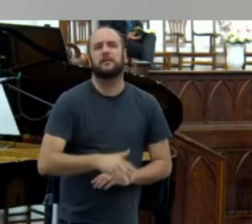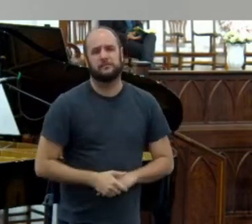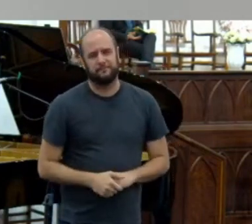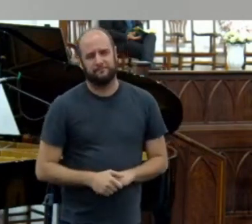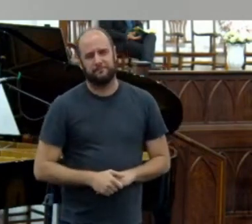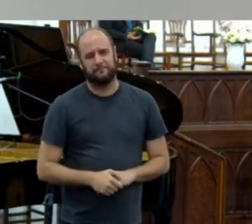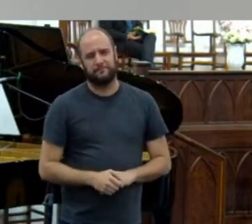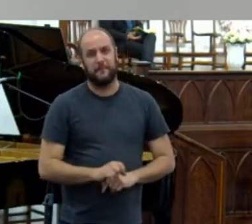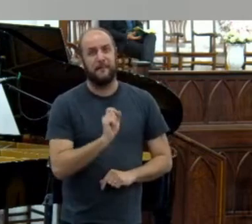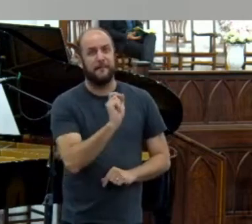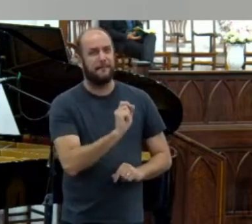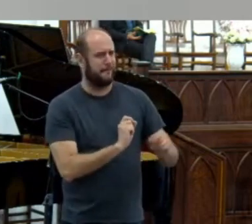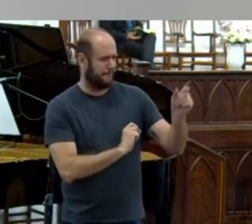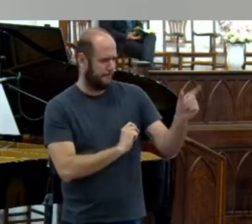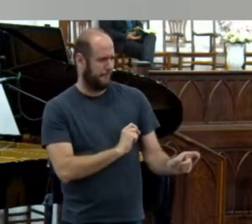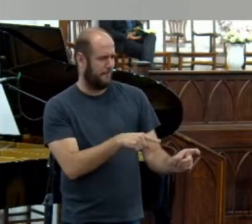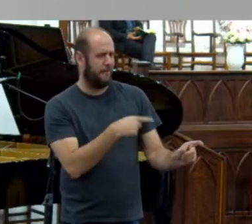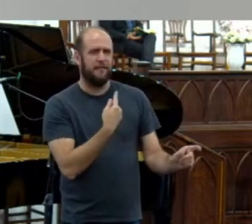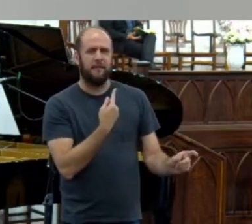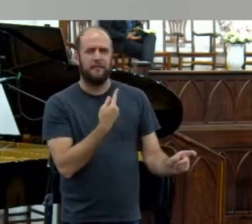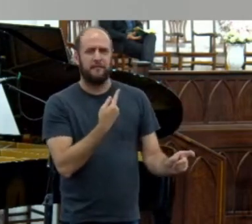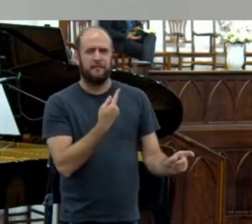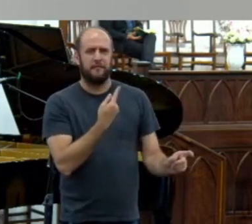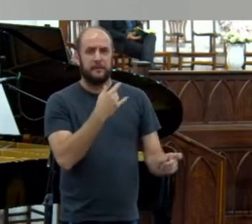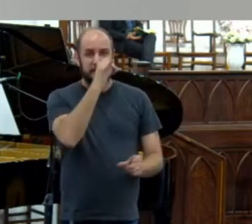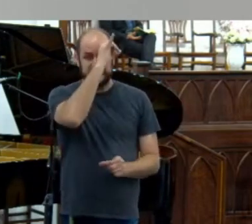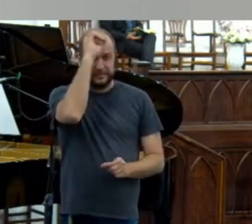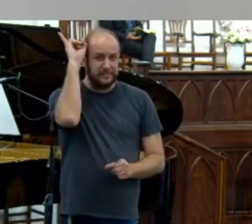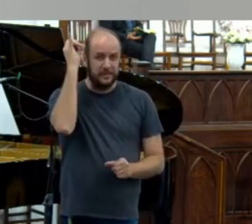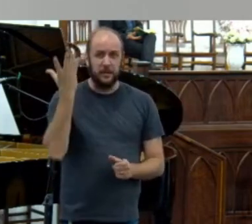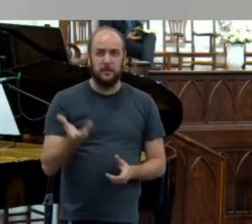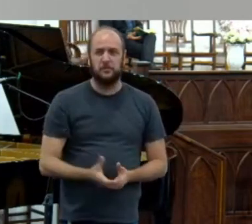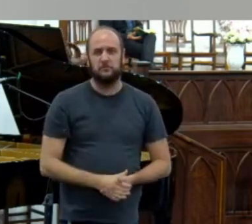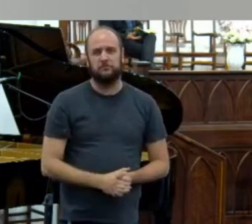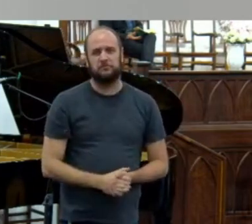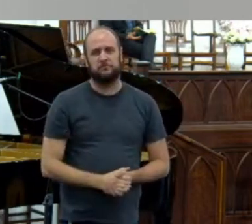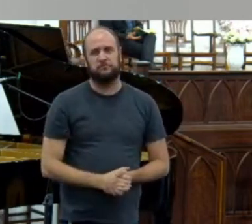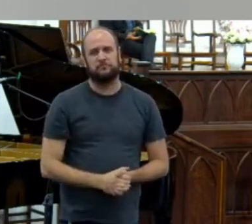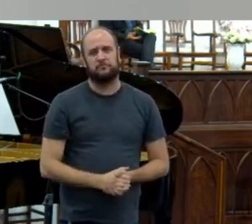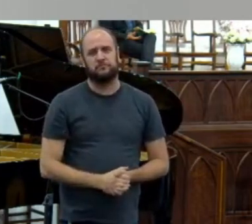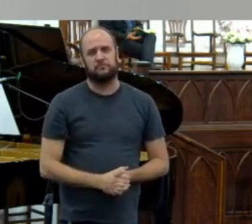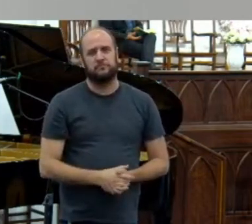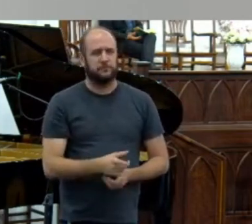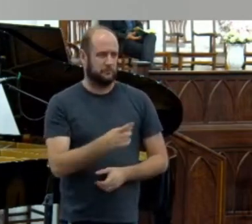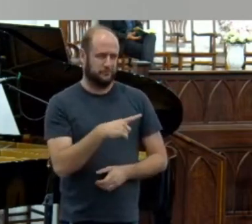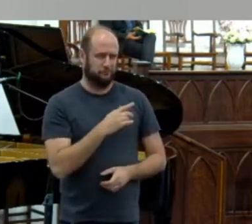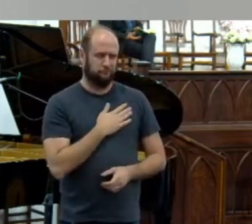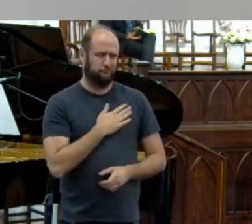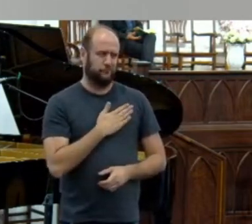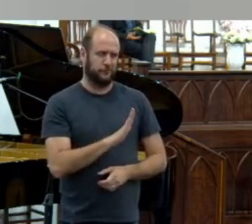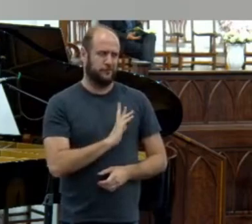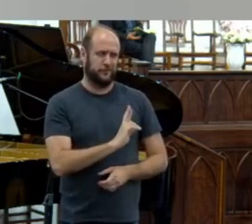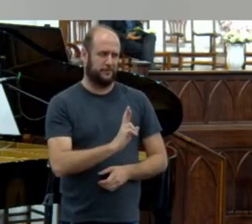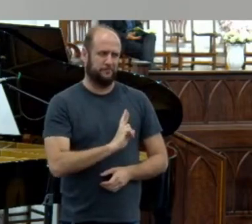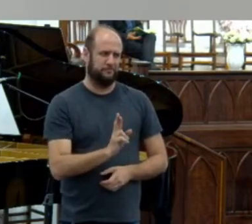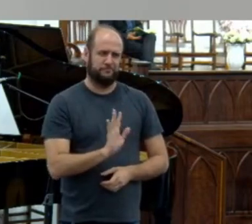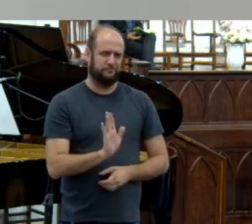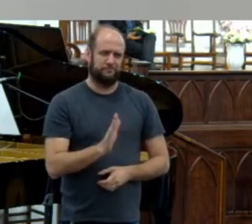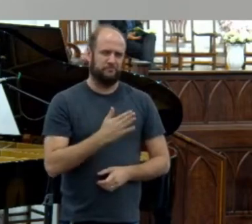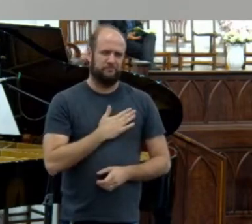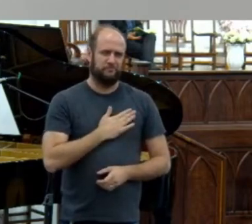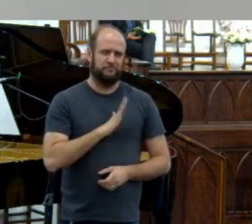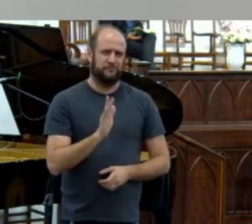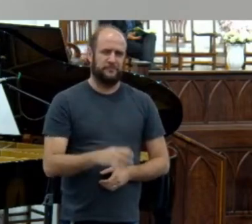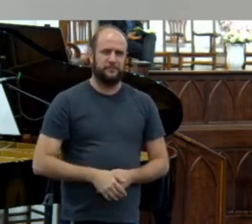Quem és tu, homem? Tu és ignorante. Vocês não estão gostando dessas respostas, né? Que